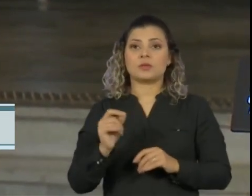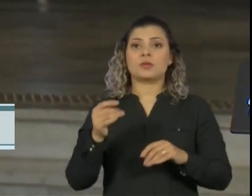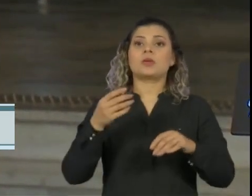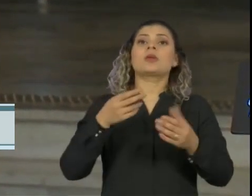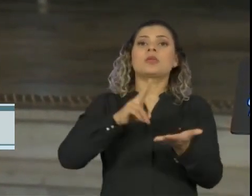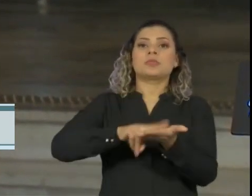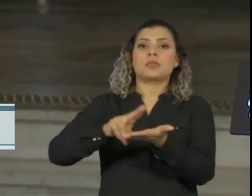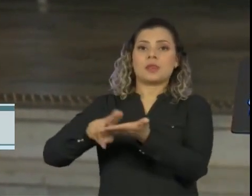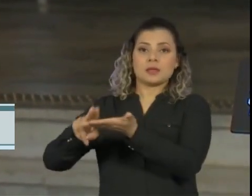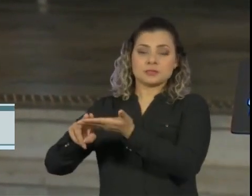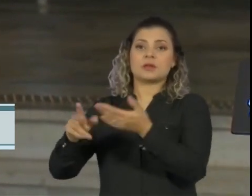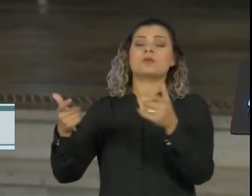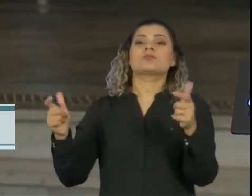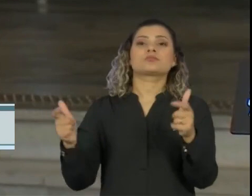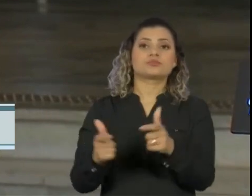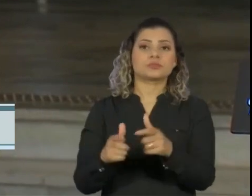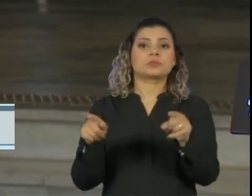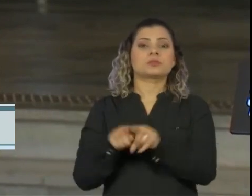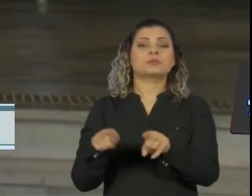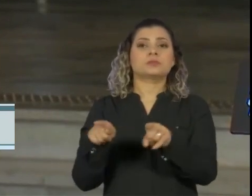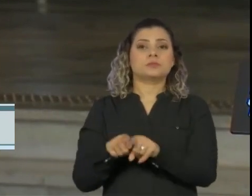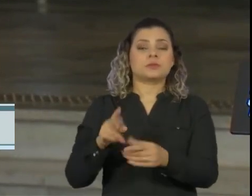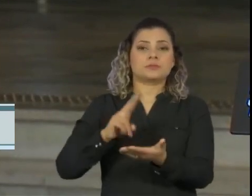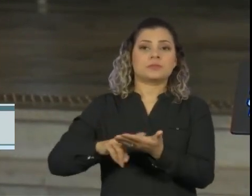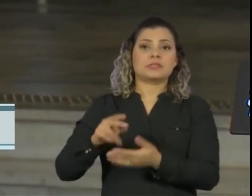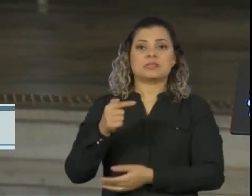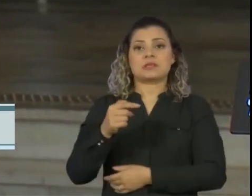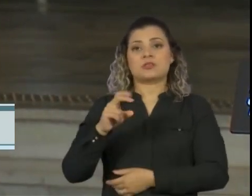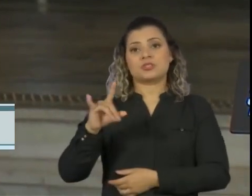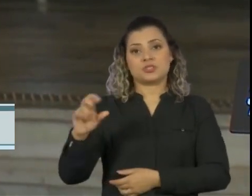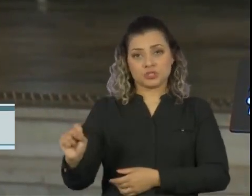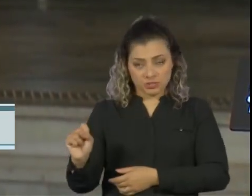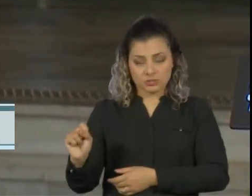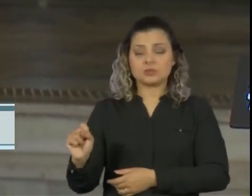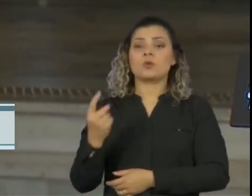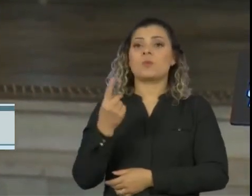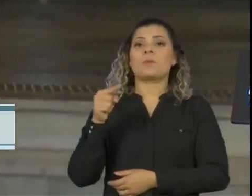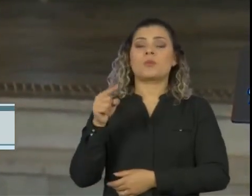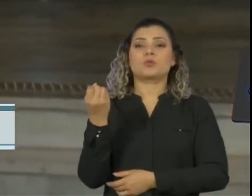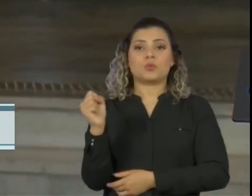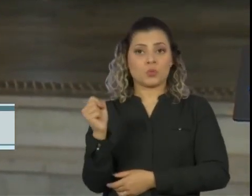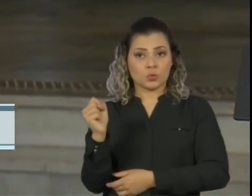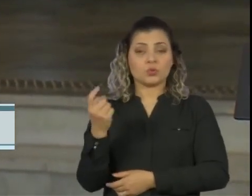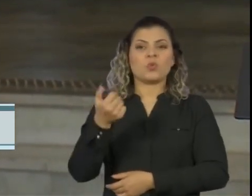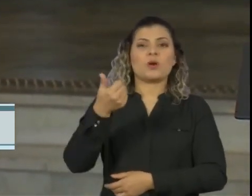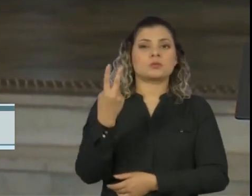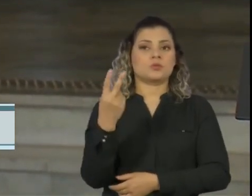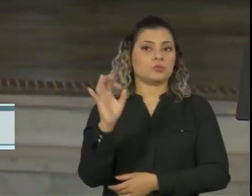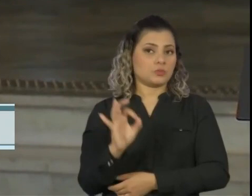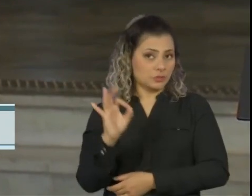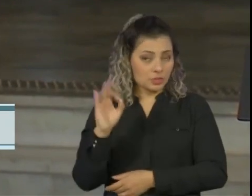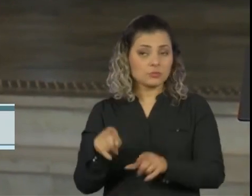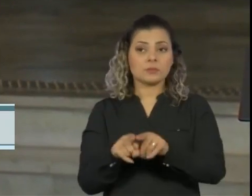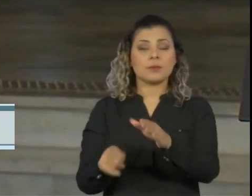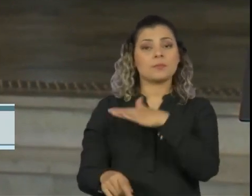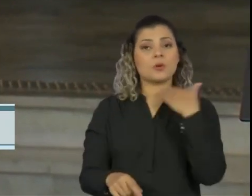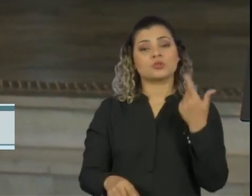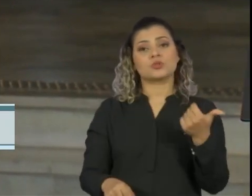internações, com uma queda das internações da média móvel dos últimos 7 dias de 1,8%, quase 2%, e de óbitos